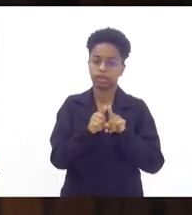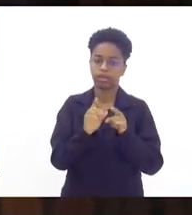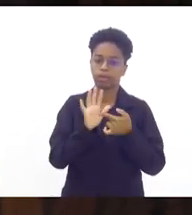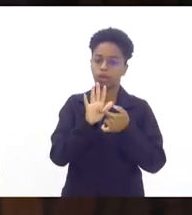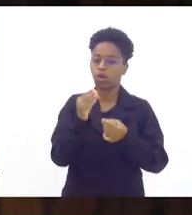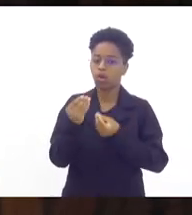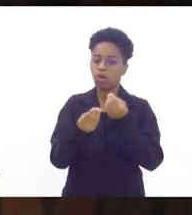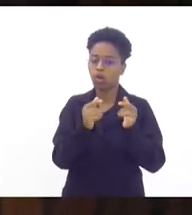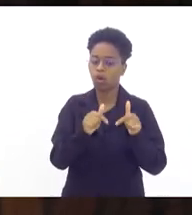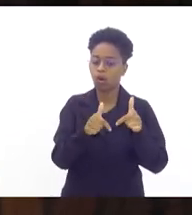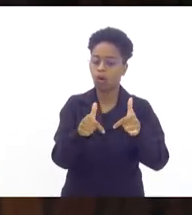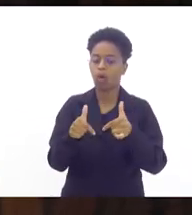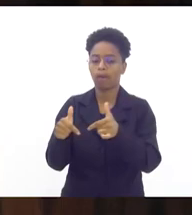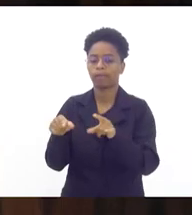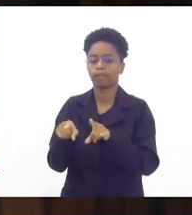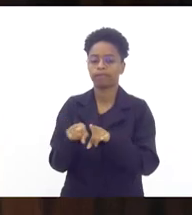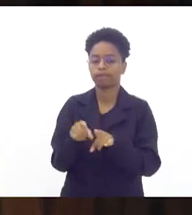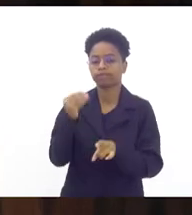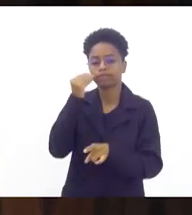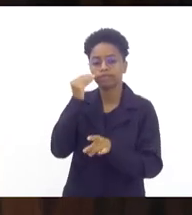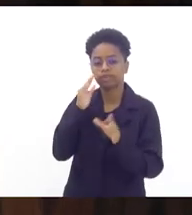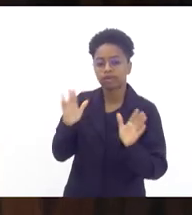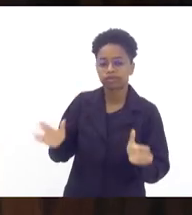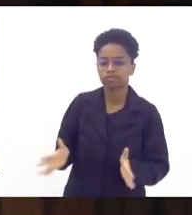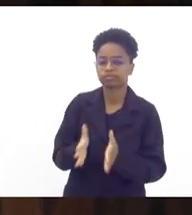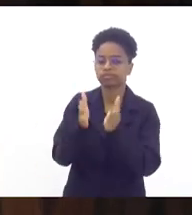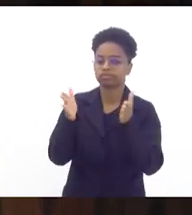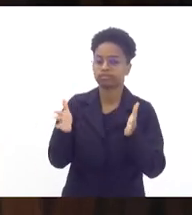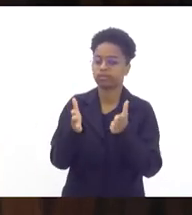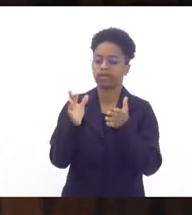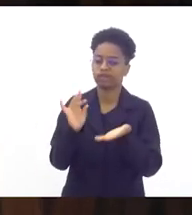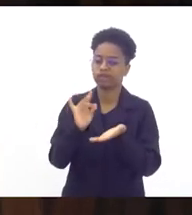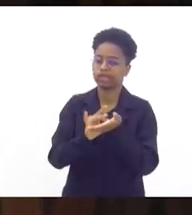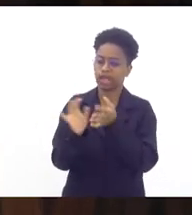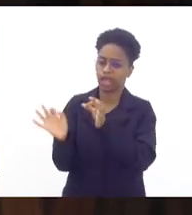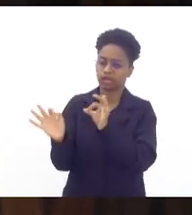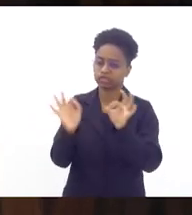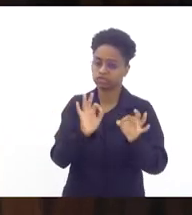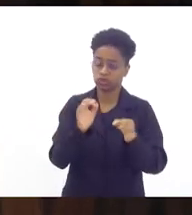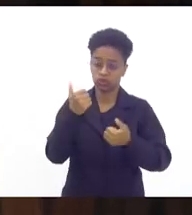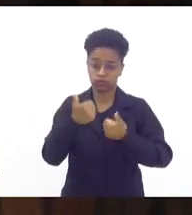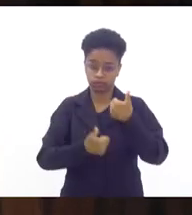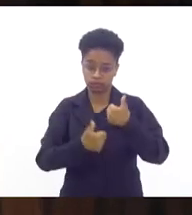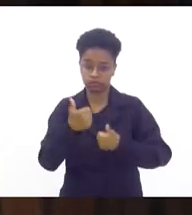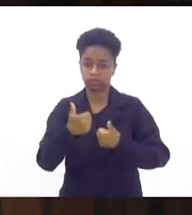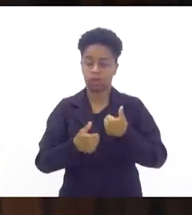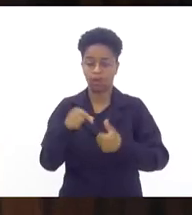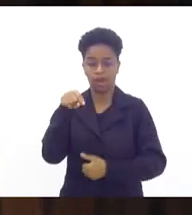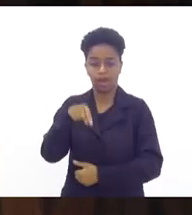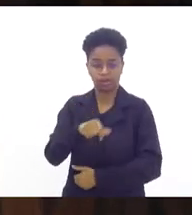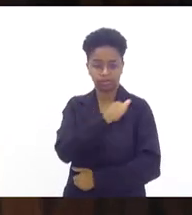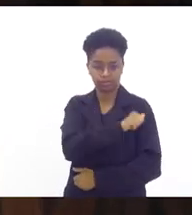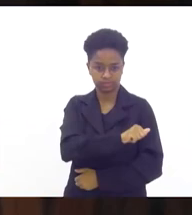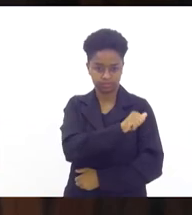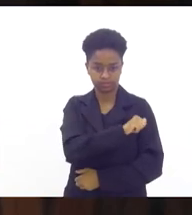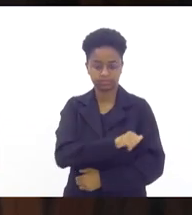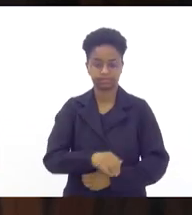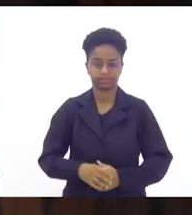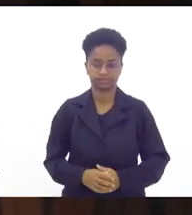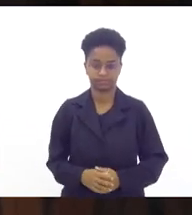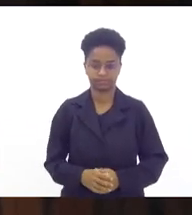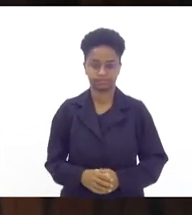atividades em promover espetáculo que é o futebol aqui no estado do Rio de